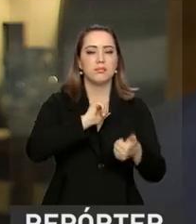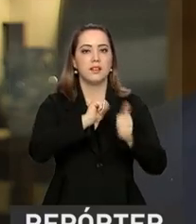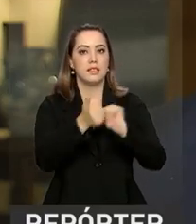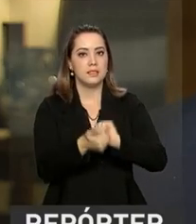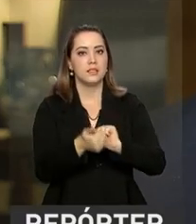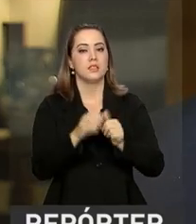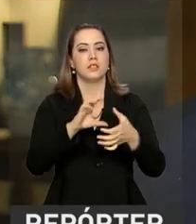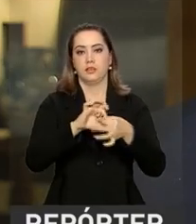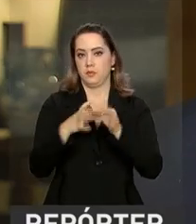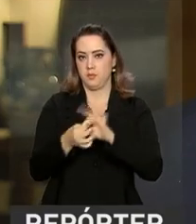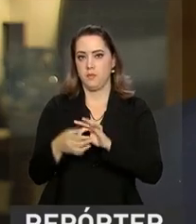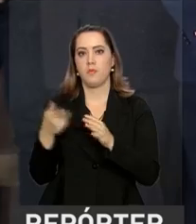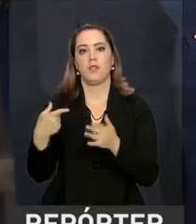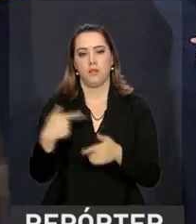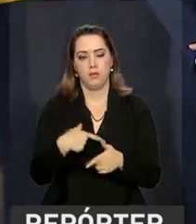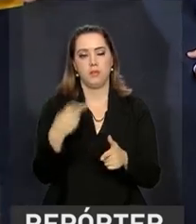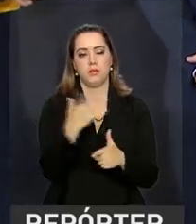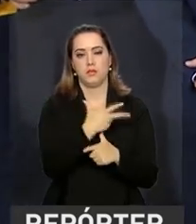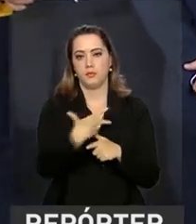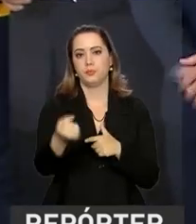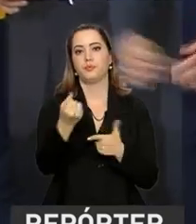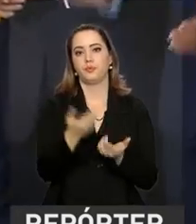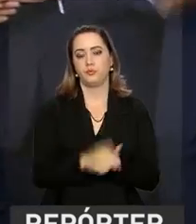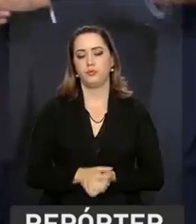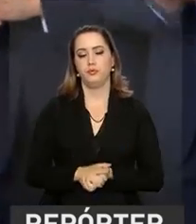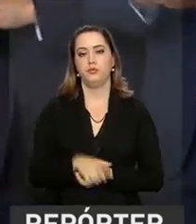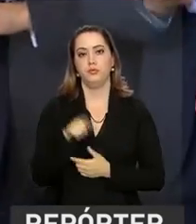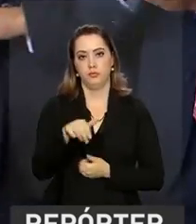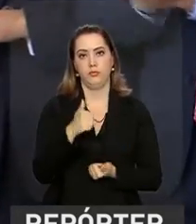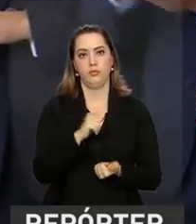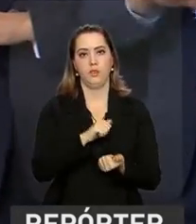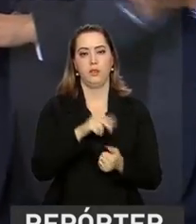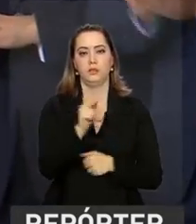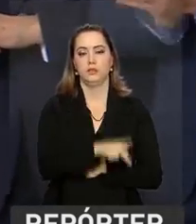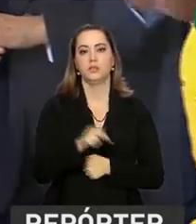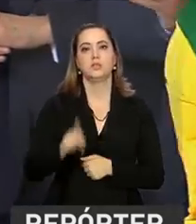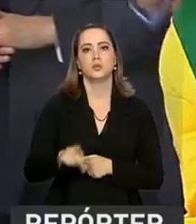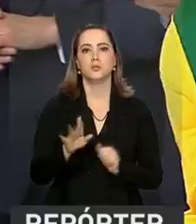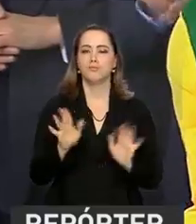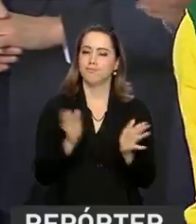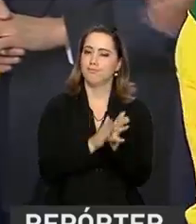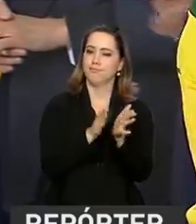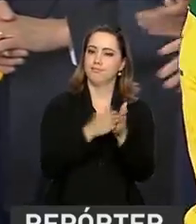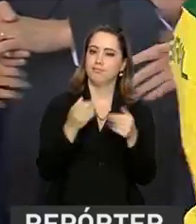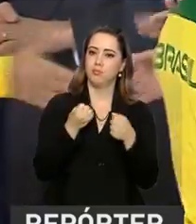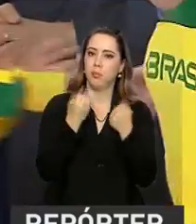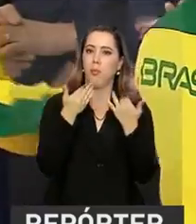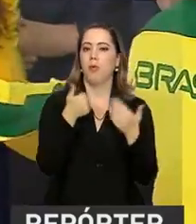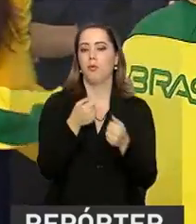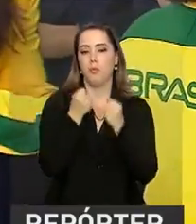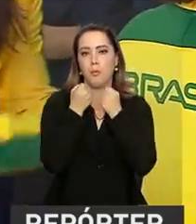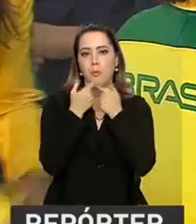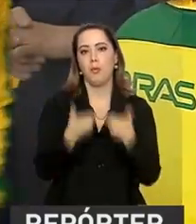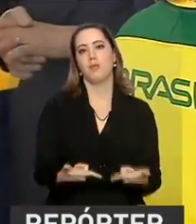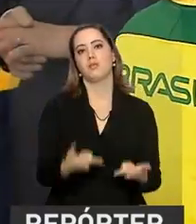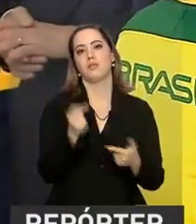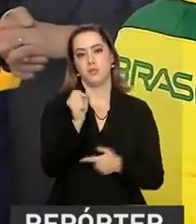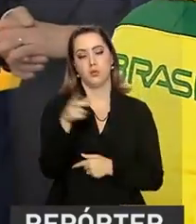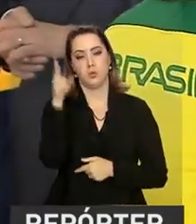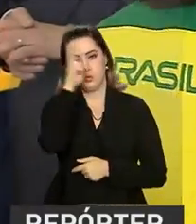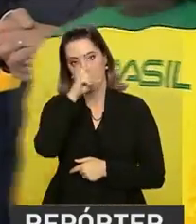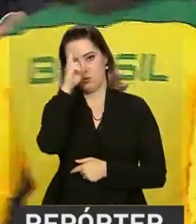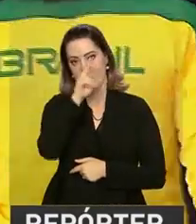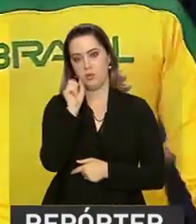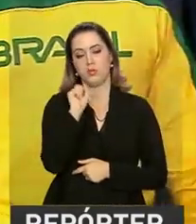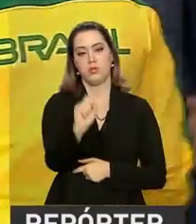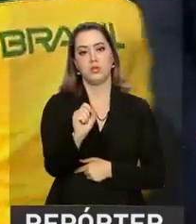resultados, de vitórias. O presidente em exercício, Michel Temer, desejou sucesso aos atletas e lembrou da simbologia dos Jogos,